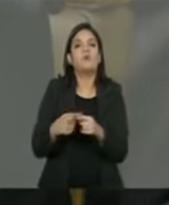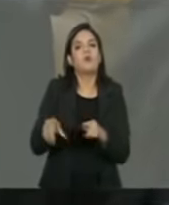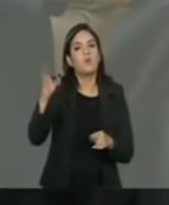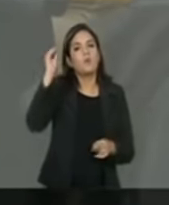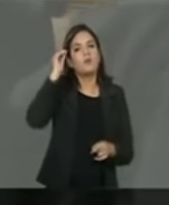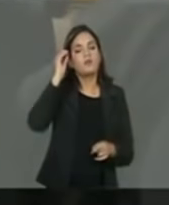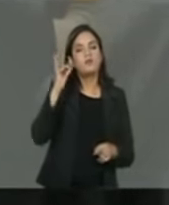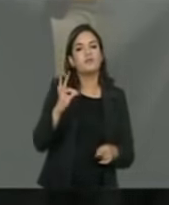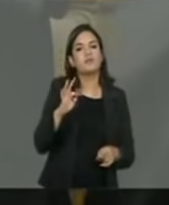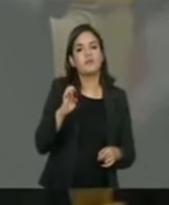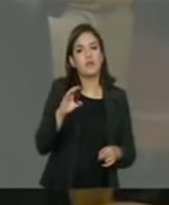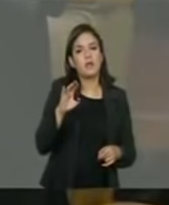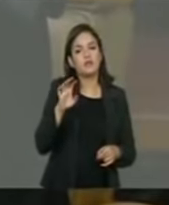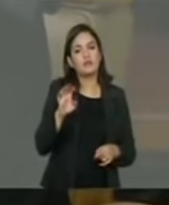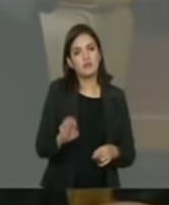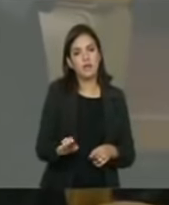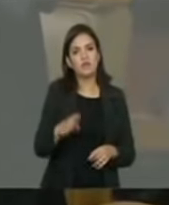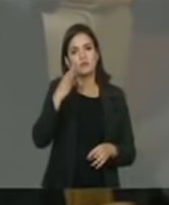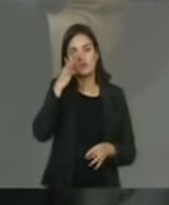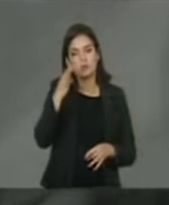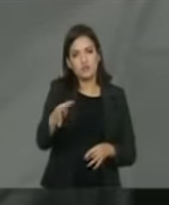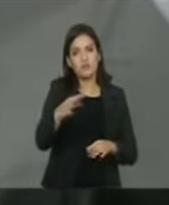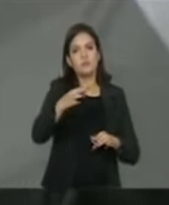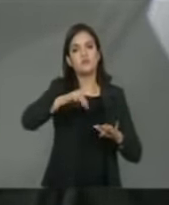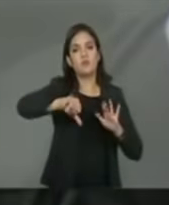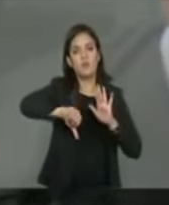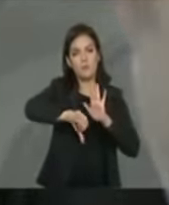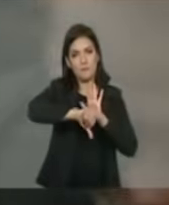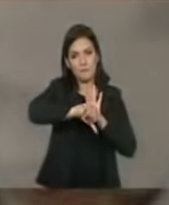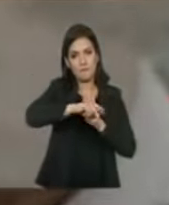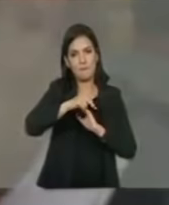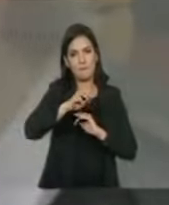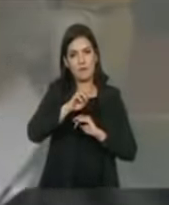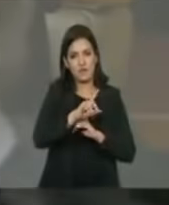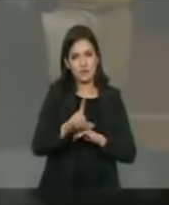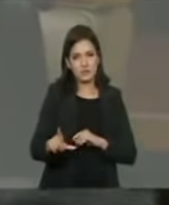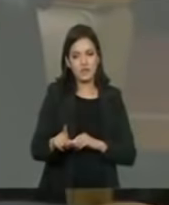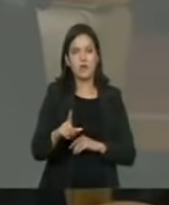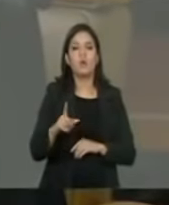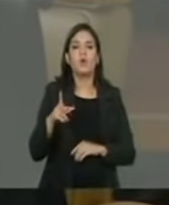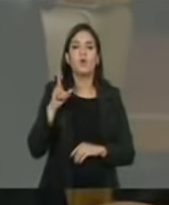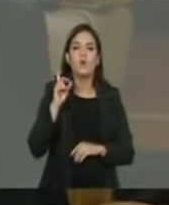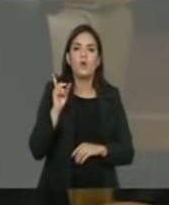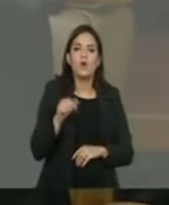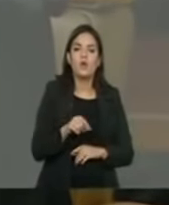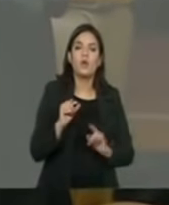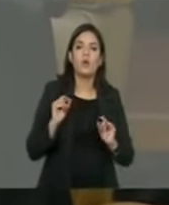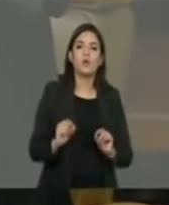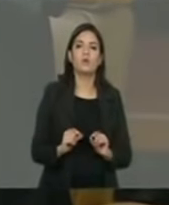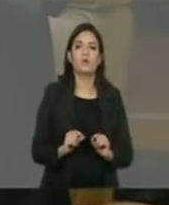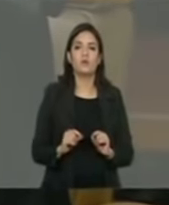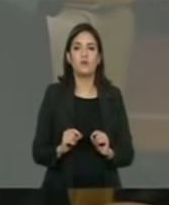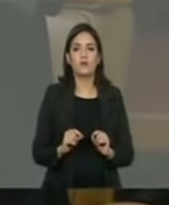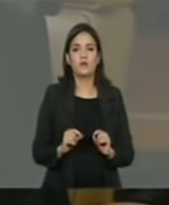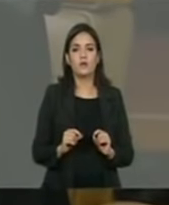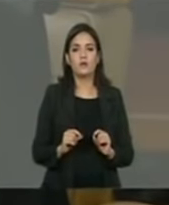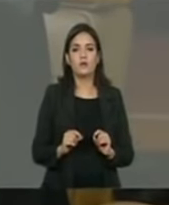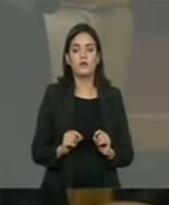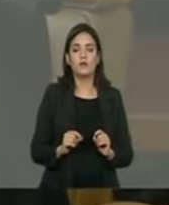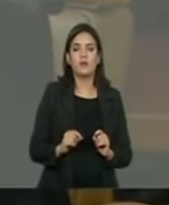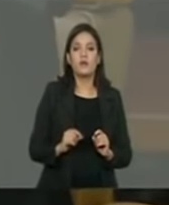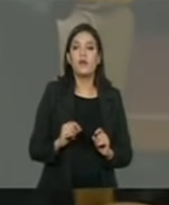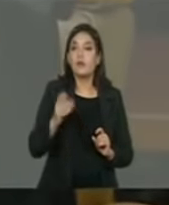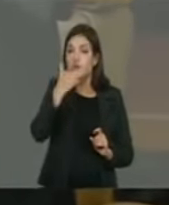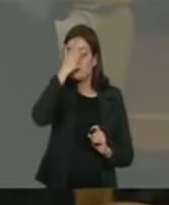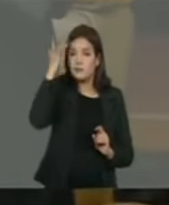de condenações penais ainda recorríveis transgride de modo frontal à presunção constitucional de inocência